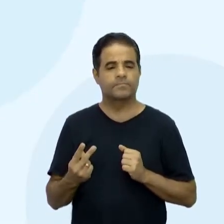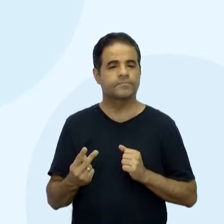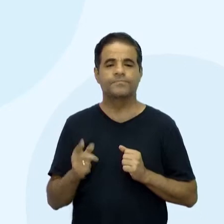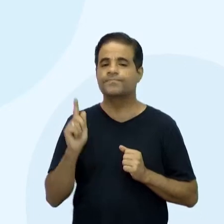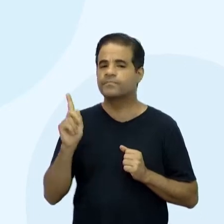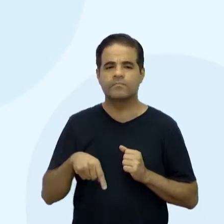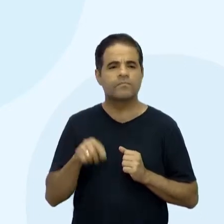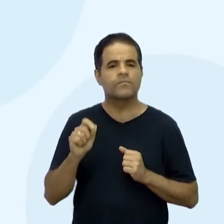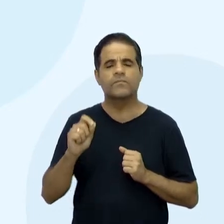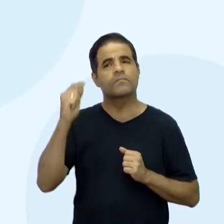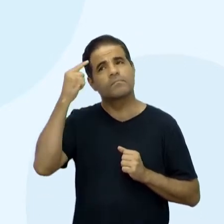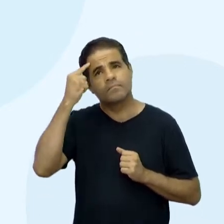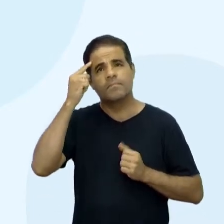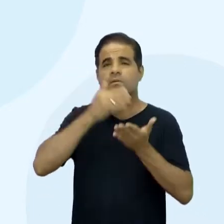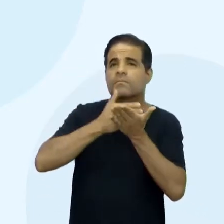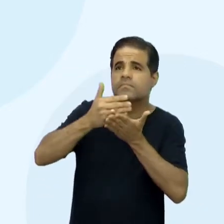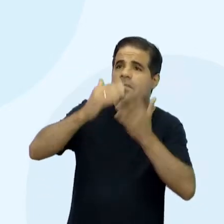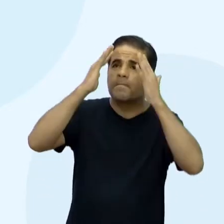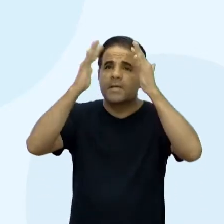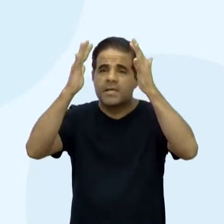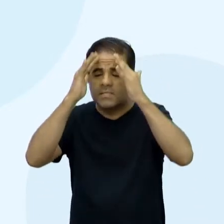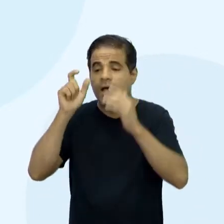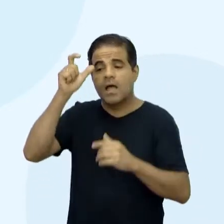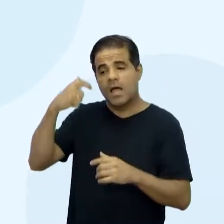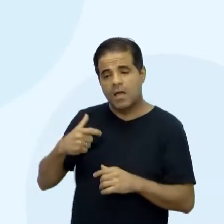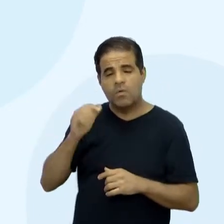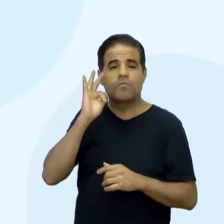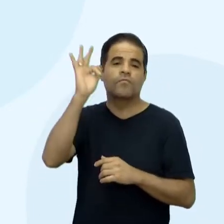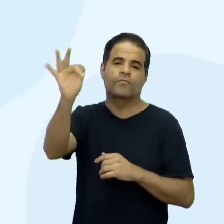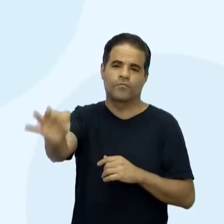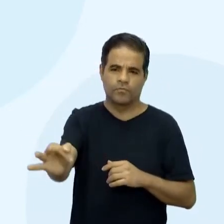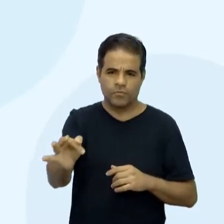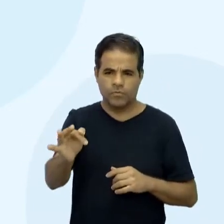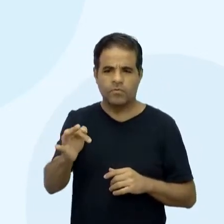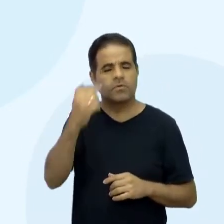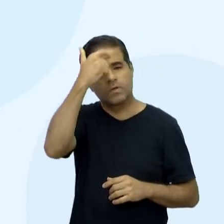aí a gente começou a pensar, eu no futuro.